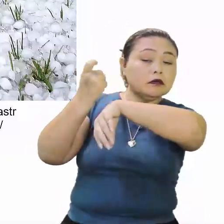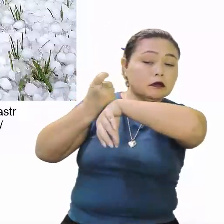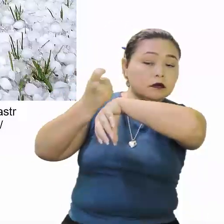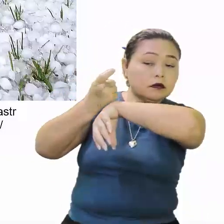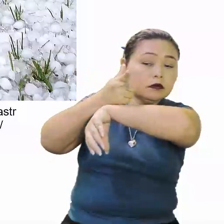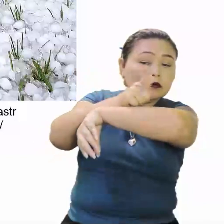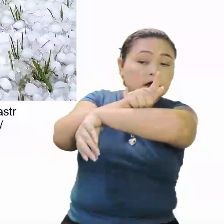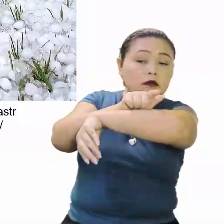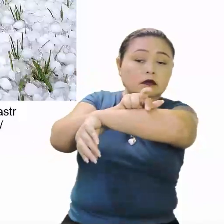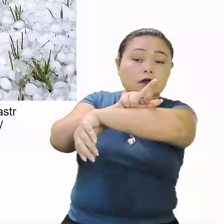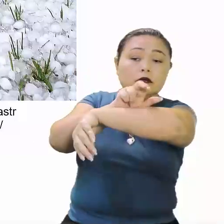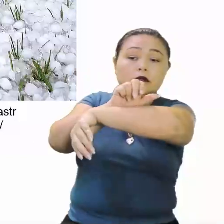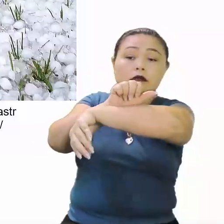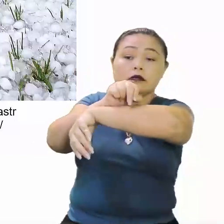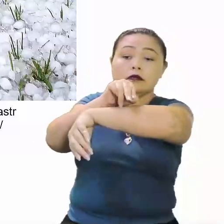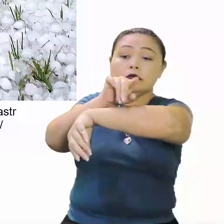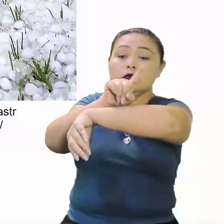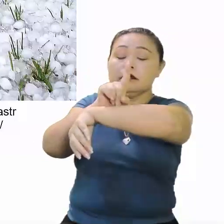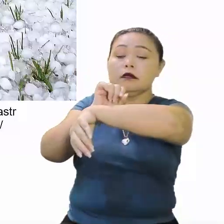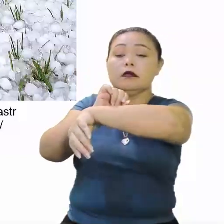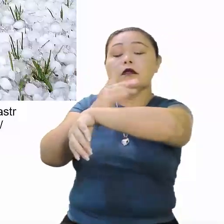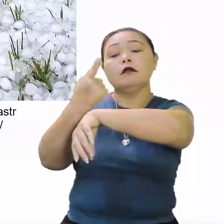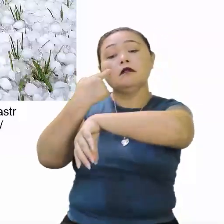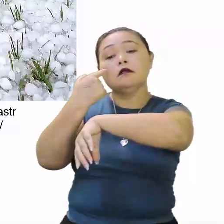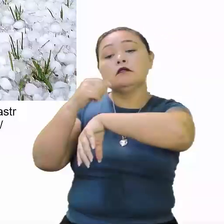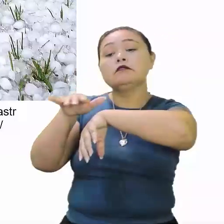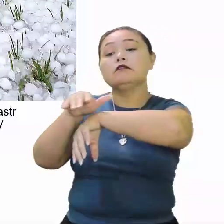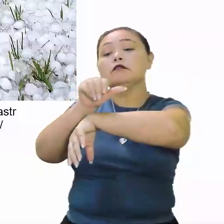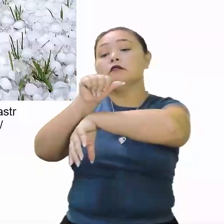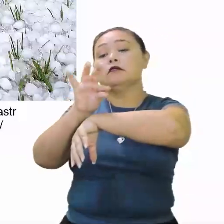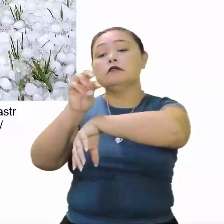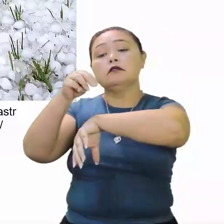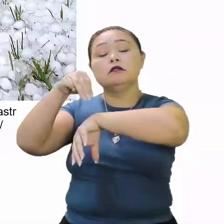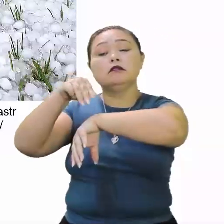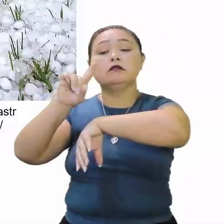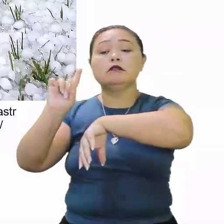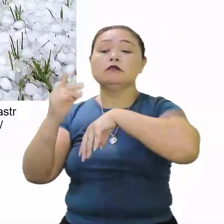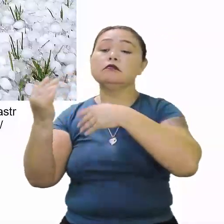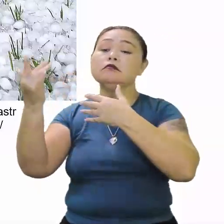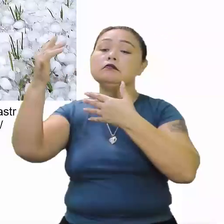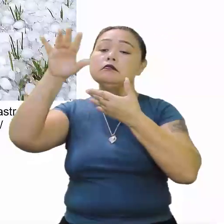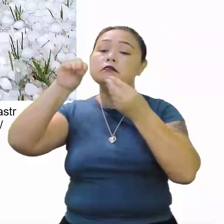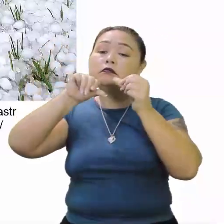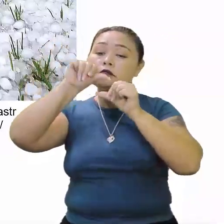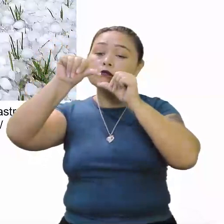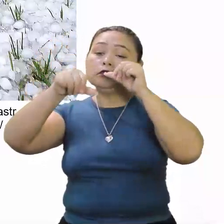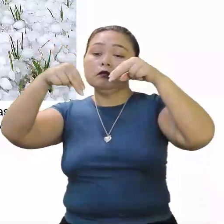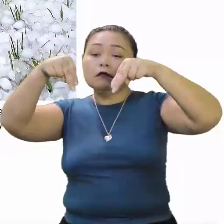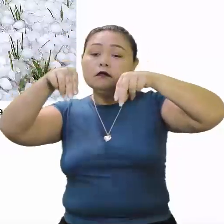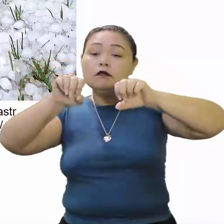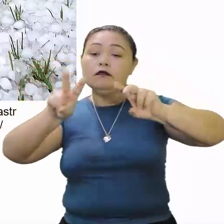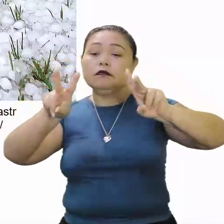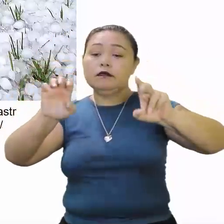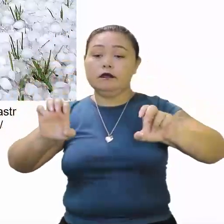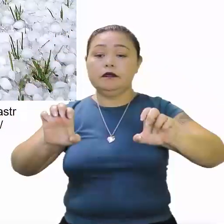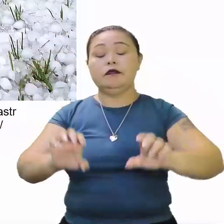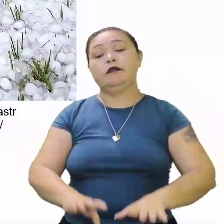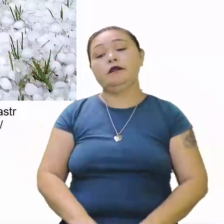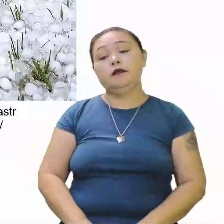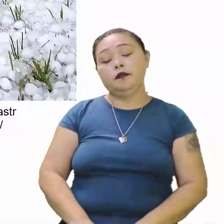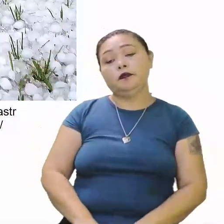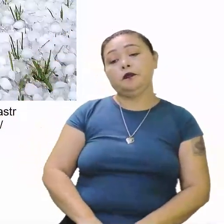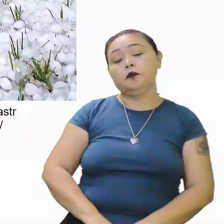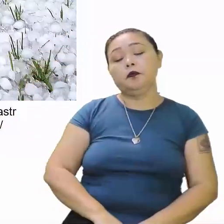de granizo, caracterizando quando ela está na atmosfera, nós chamamos que está em forma de neve, né? Ou